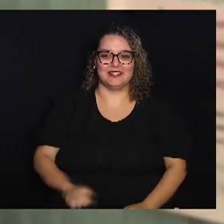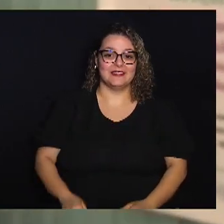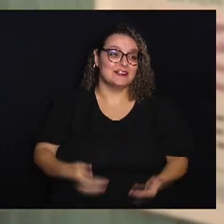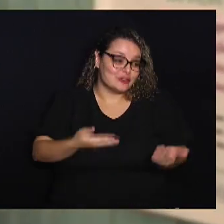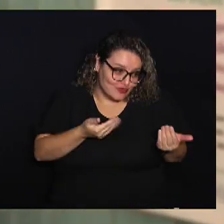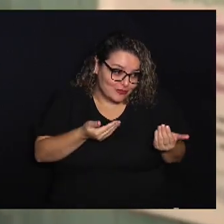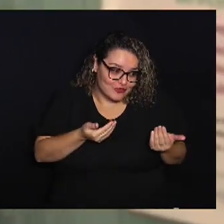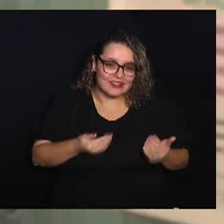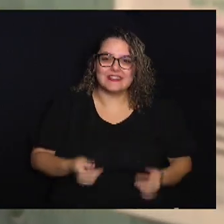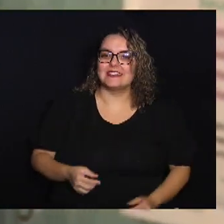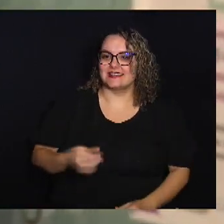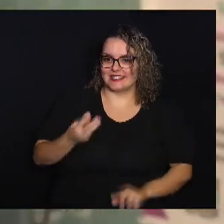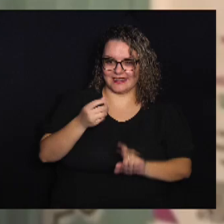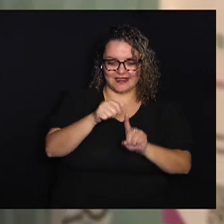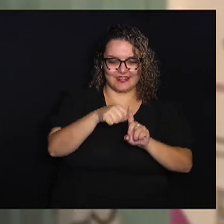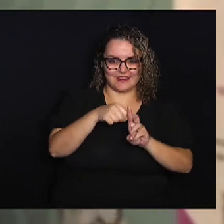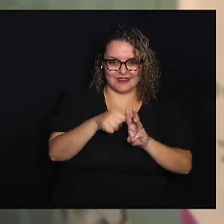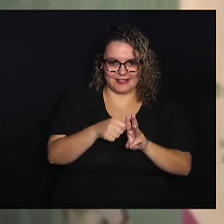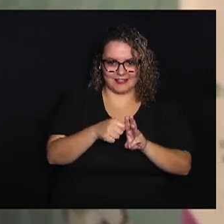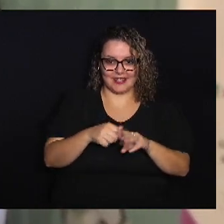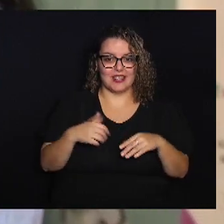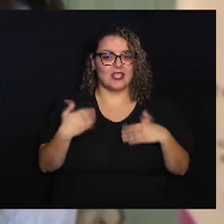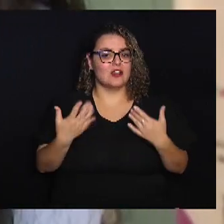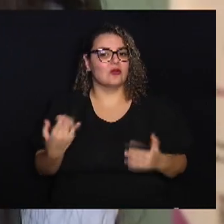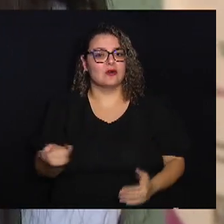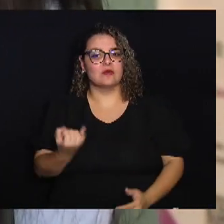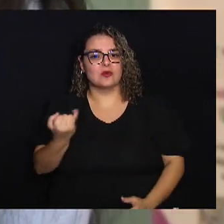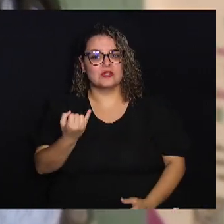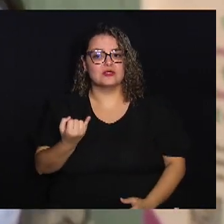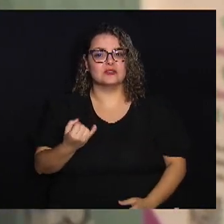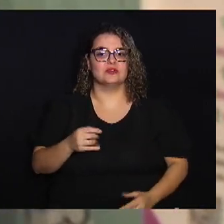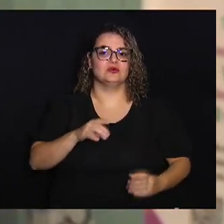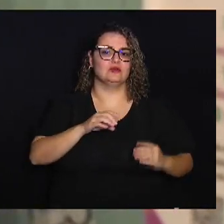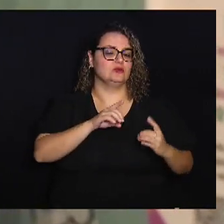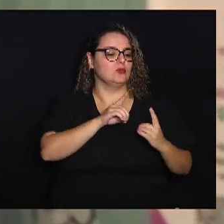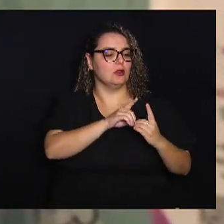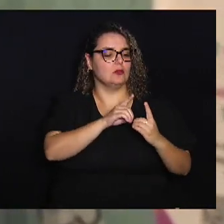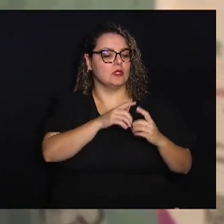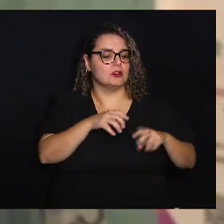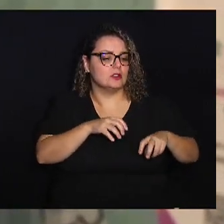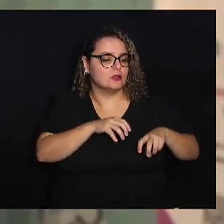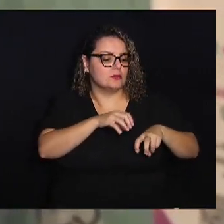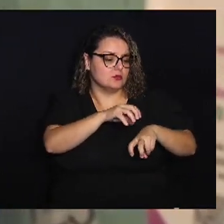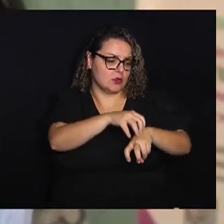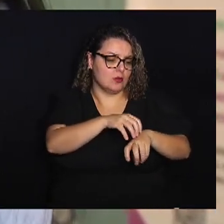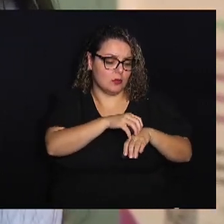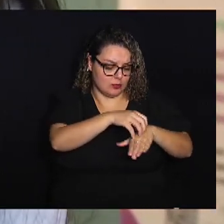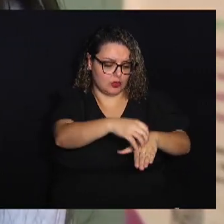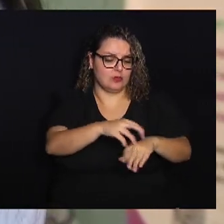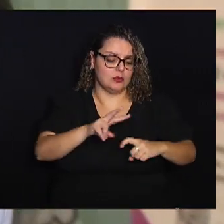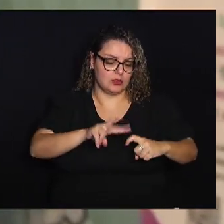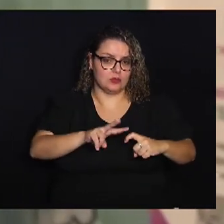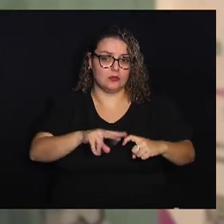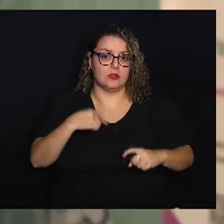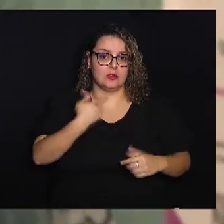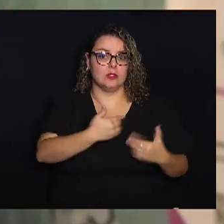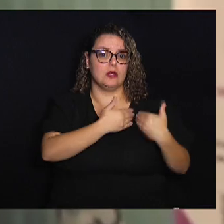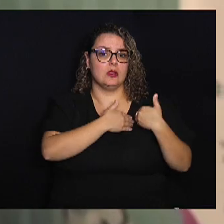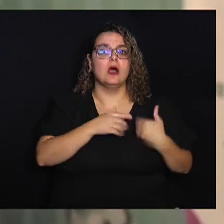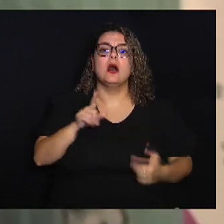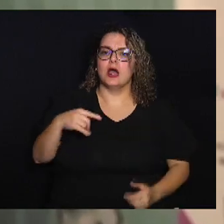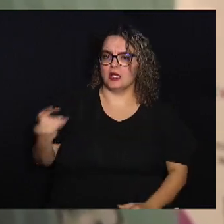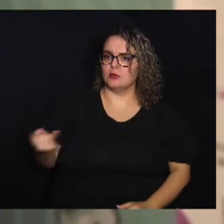né? São, ele tem 3 meses. E qual a importância do consultório móvel para a cidade de Campinas e para nós que somos tutores de pet? É muito,